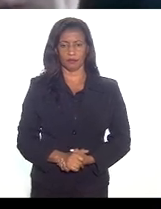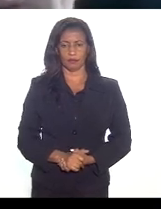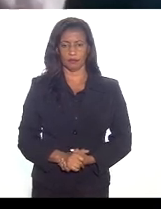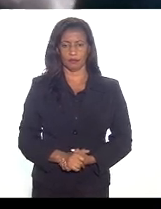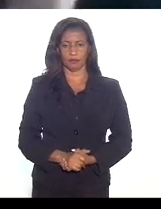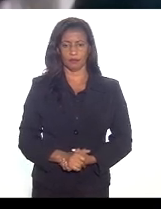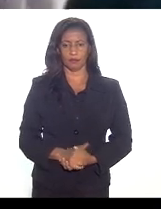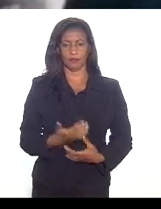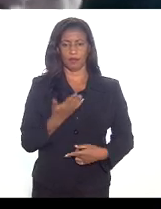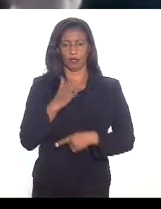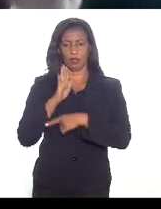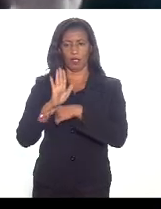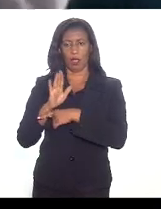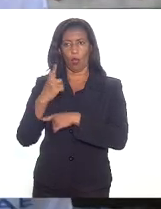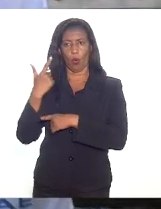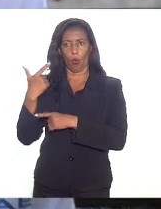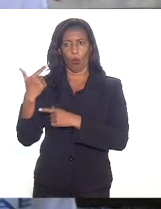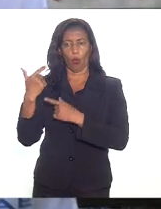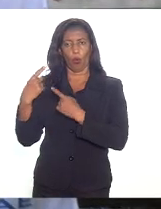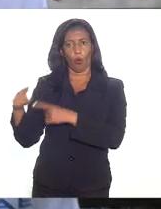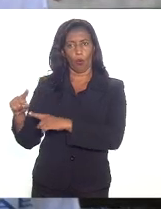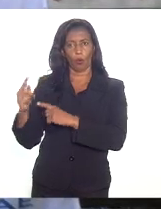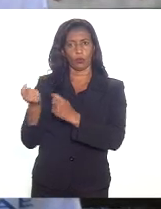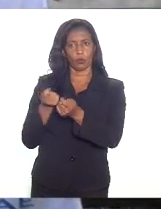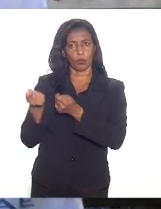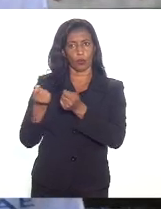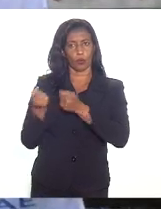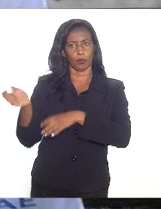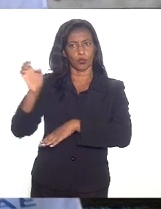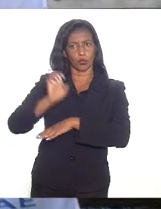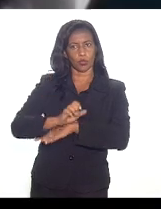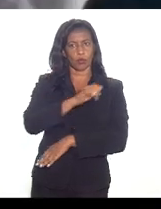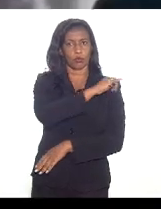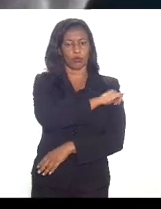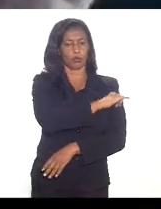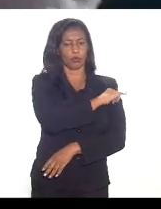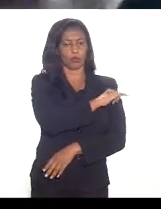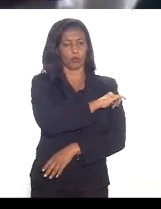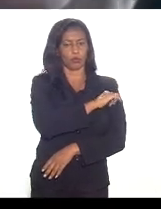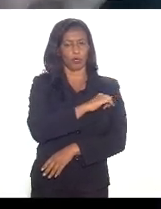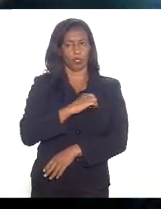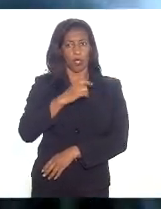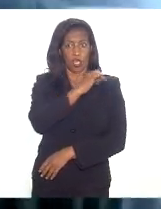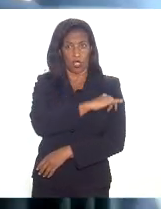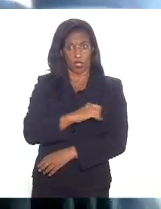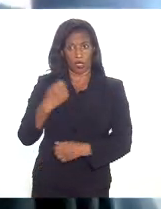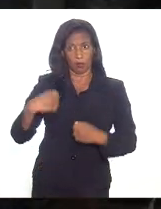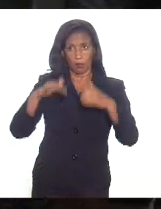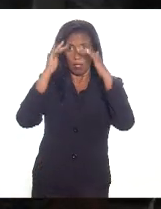feita contra a economia e o povo do Rio de Janeiro. O Rio de Janeiro exige respeito.